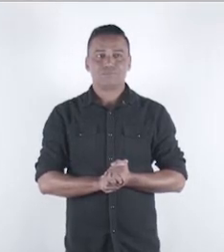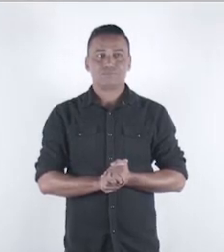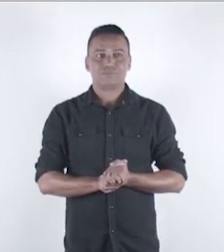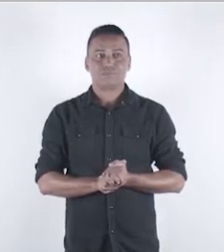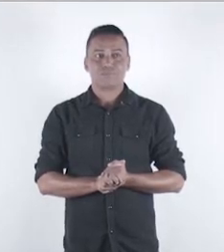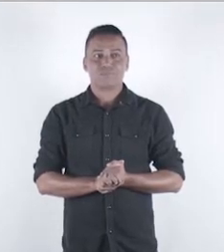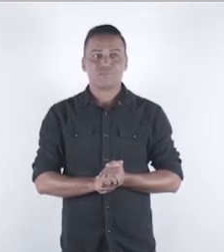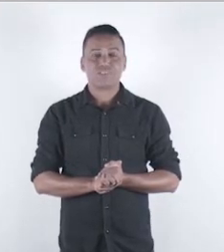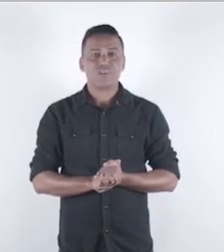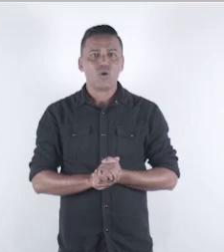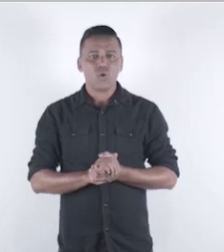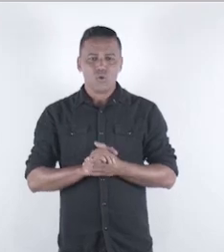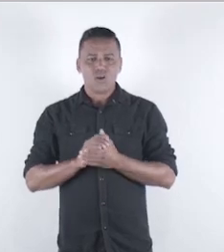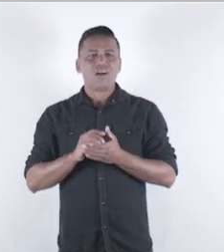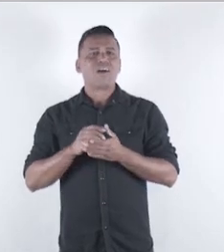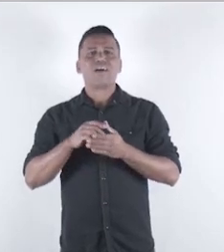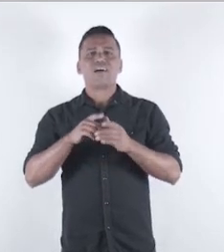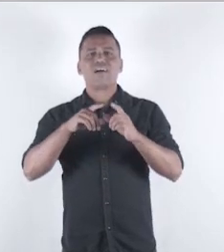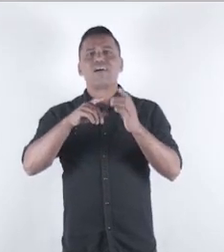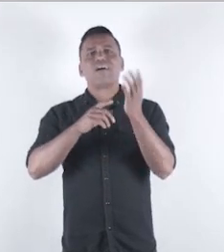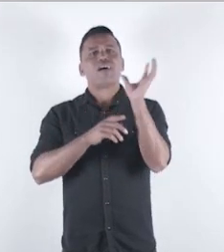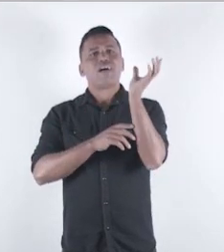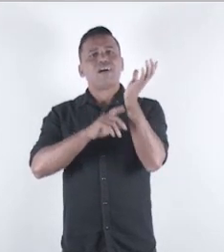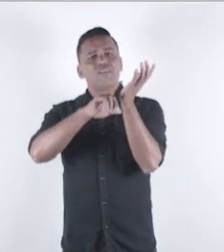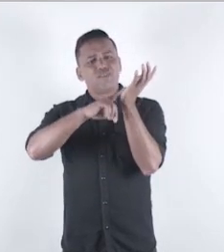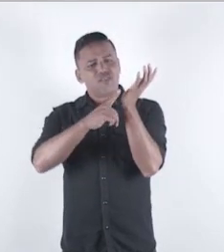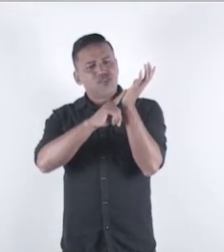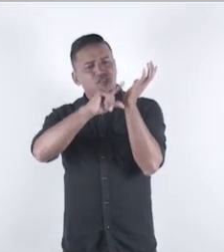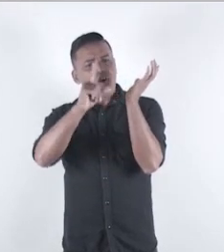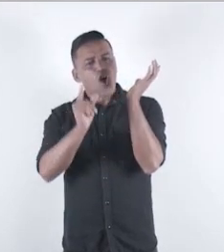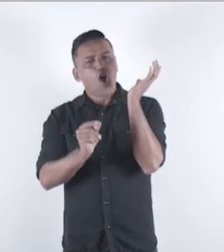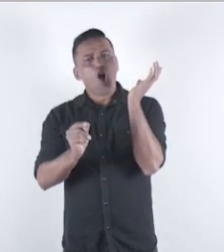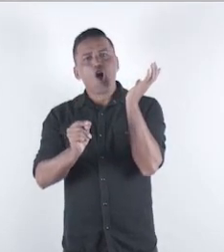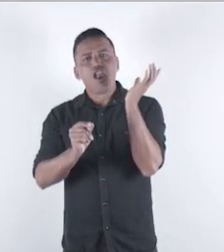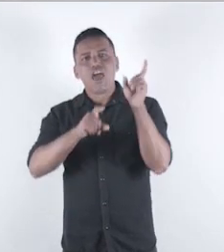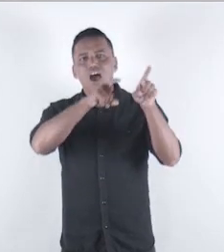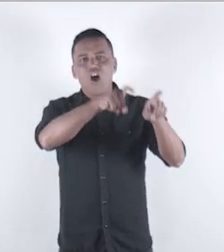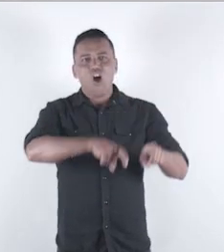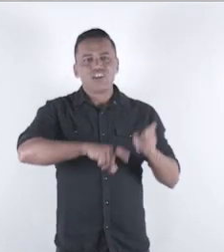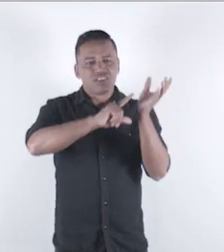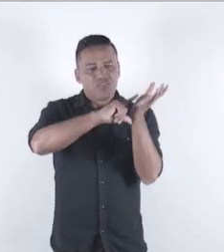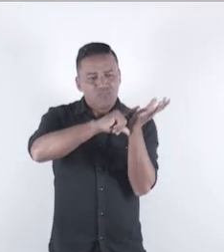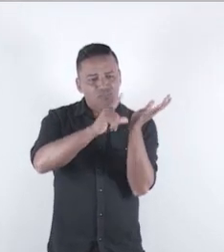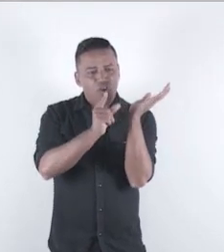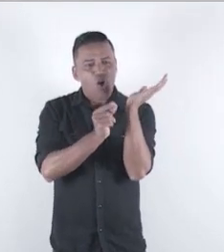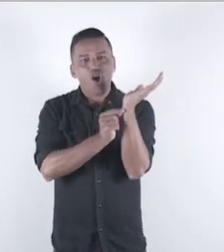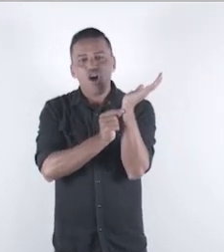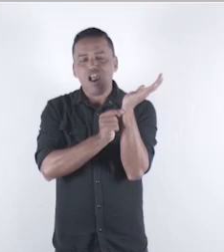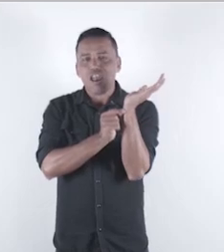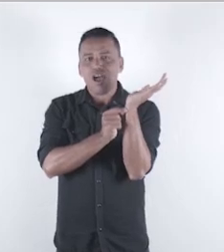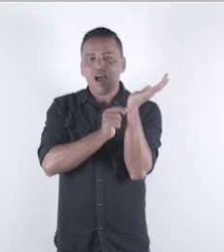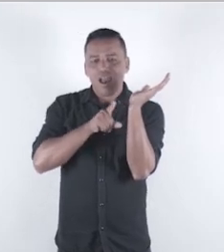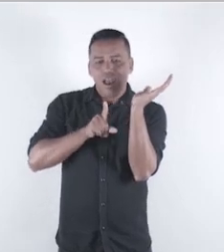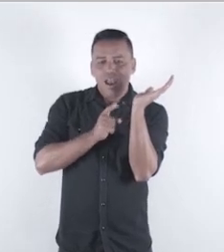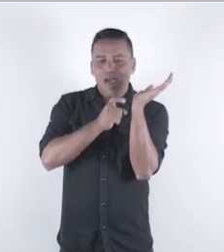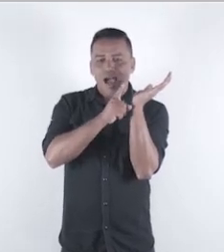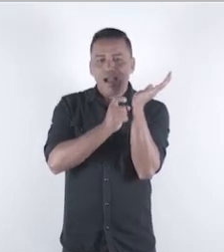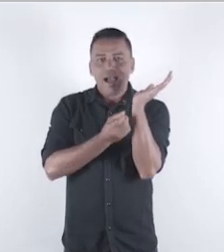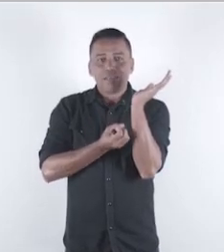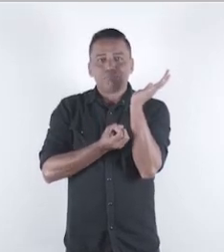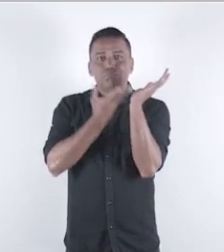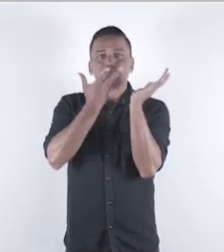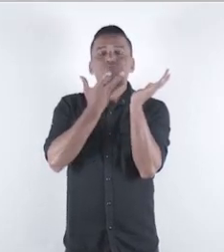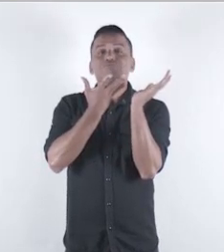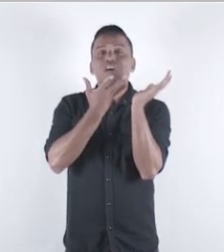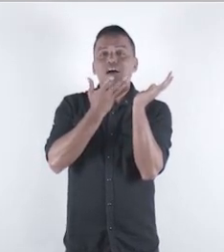A lagarta nasceu numa folha de repolho lá na roça. Quando olhou ao redor, a primeira coisa que viu foi uma